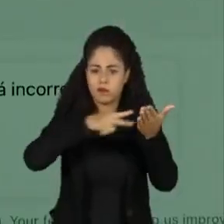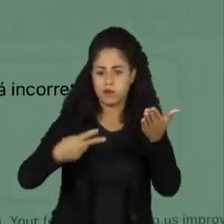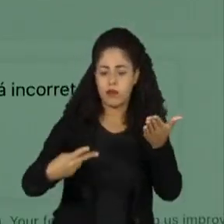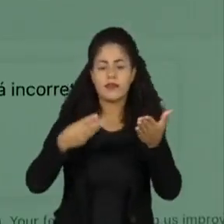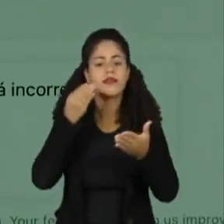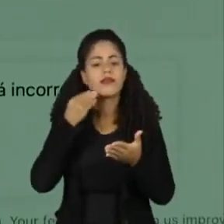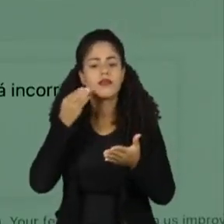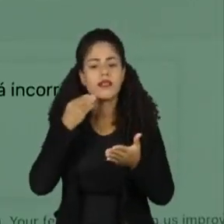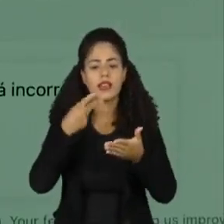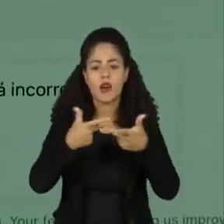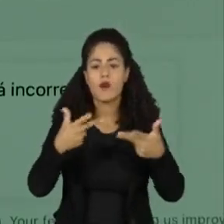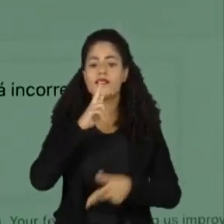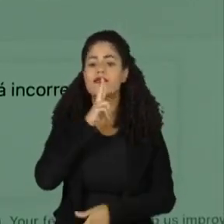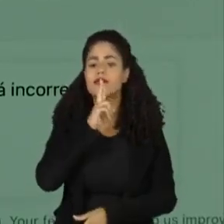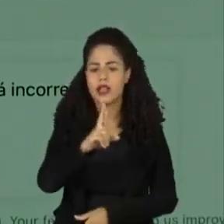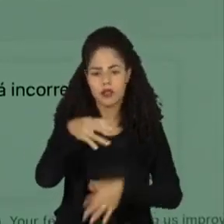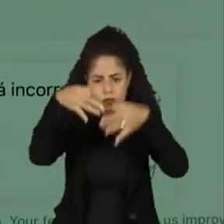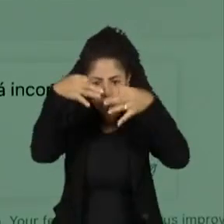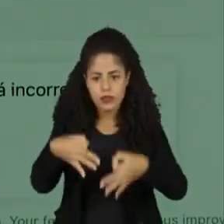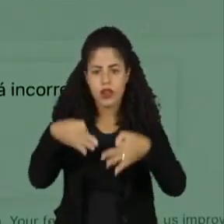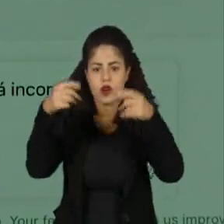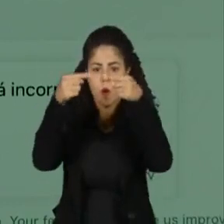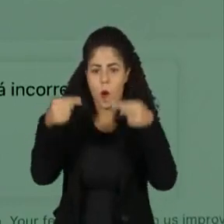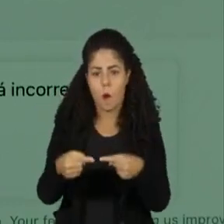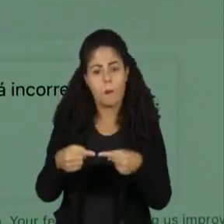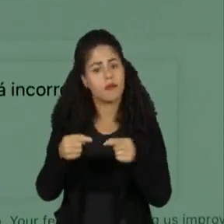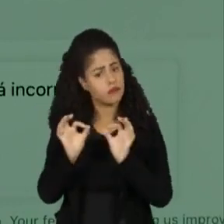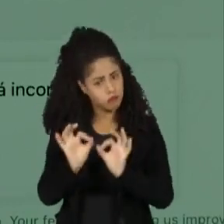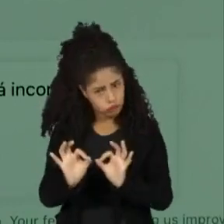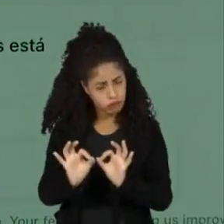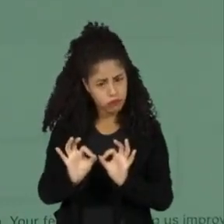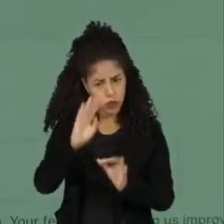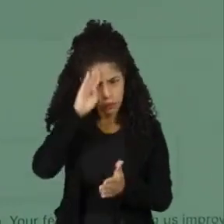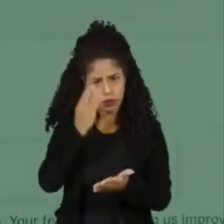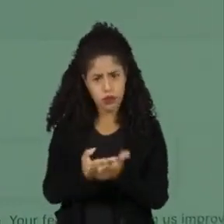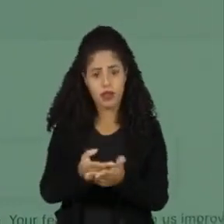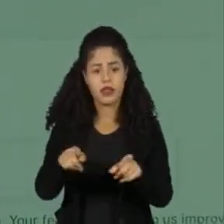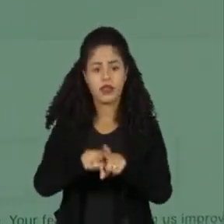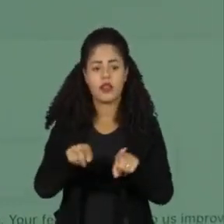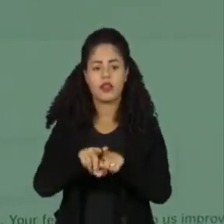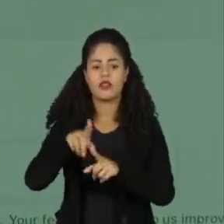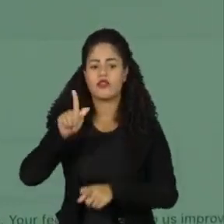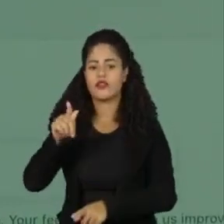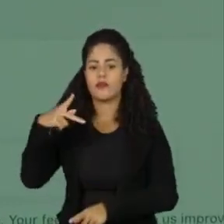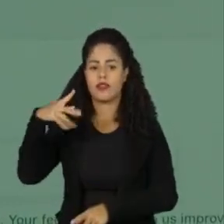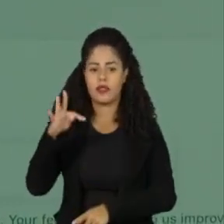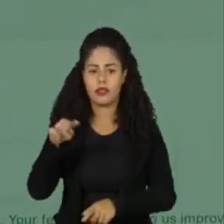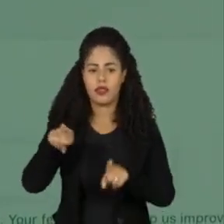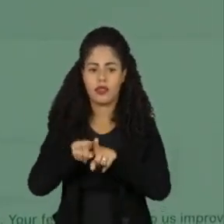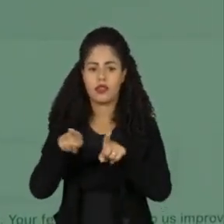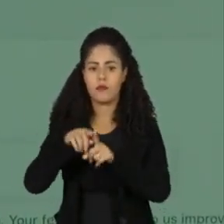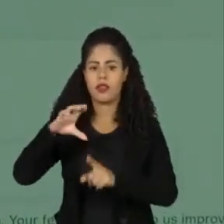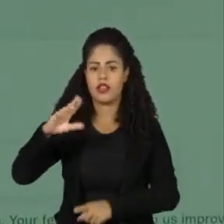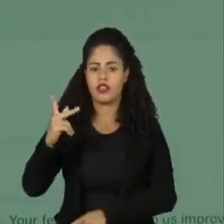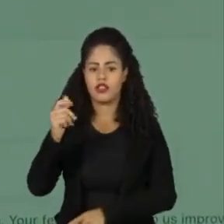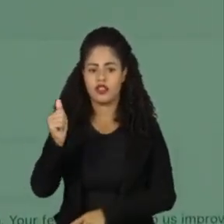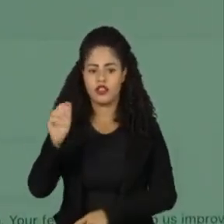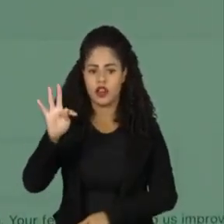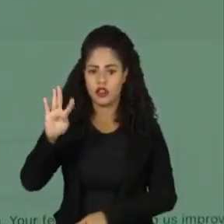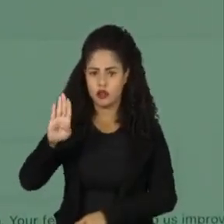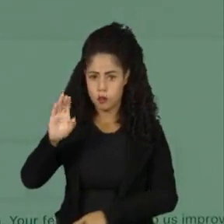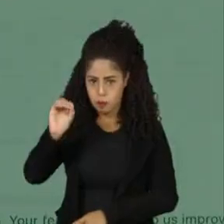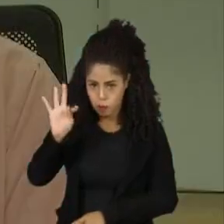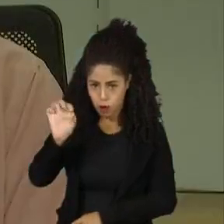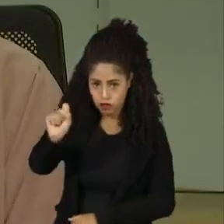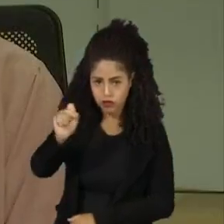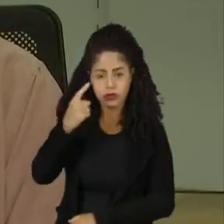para produzir respostas precisas e relevantes. Trata-se do chatbot, um robô de conversas mais avançado que